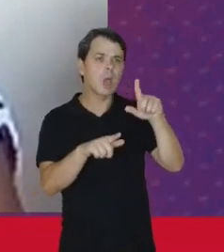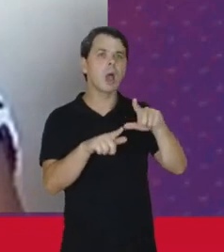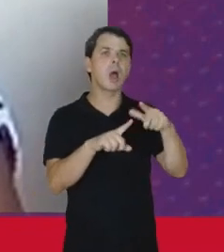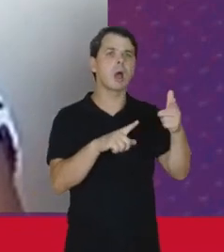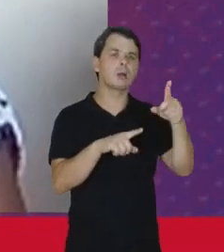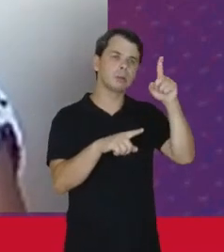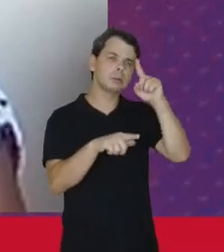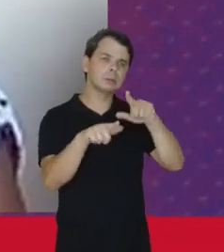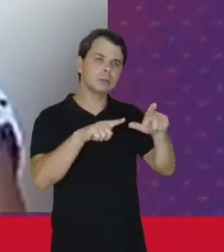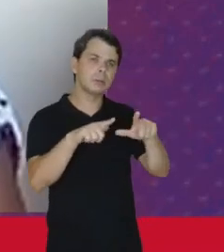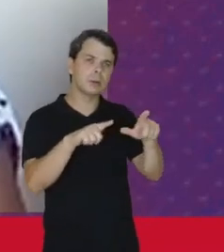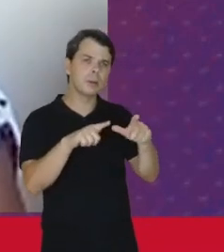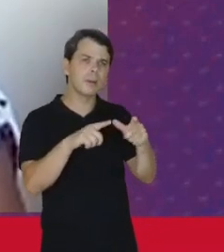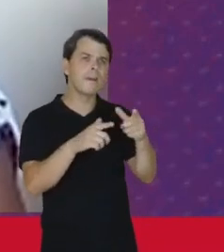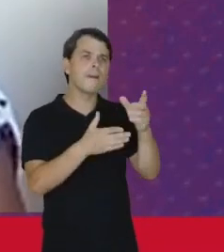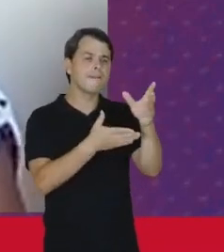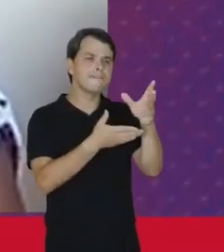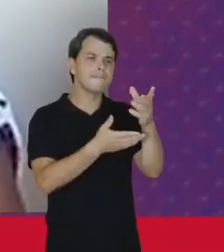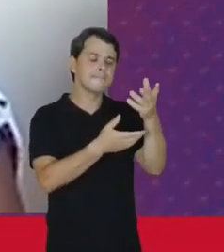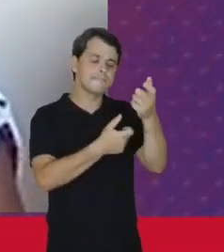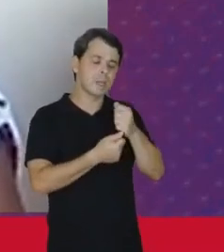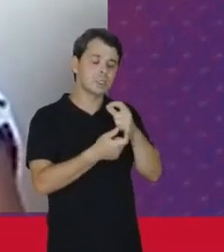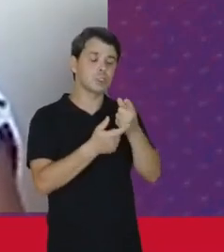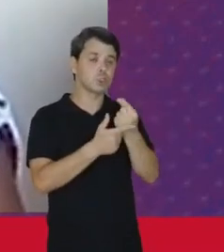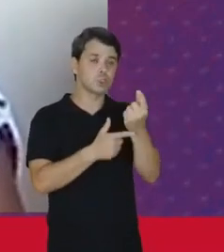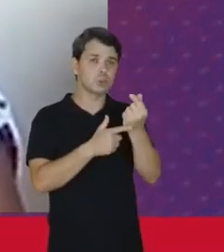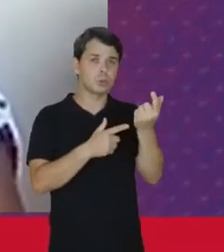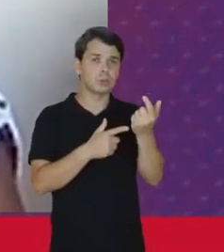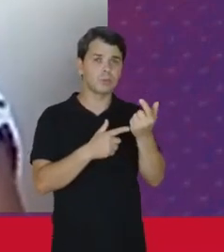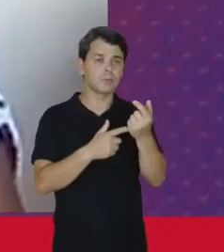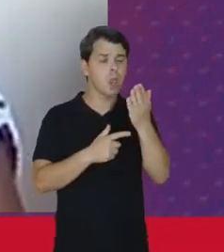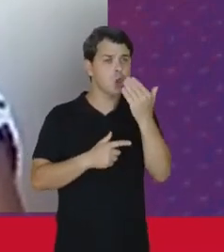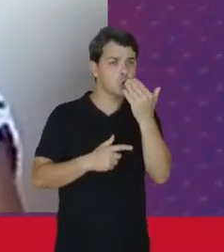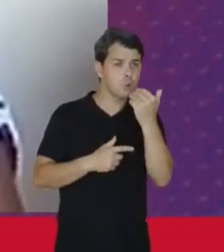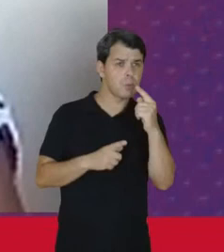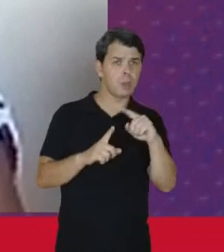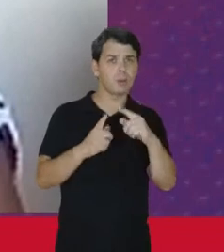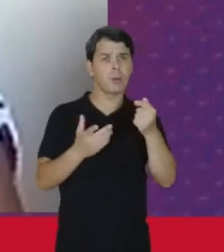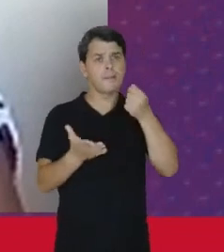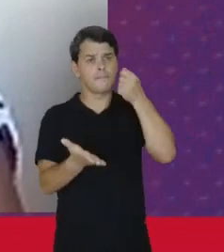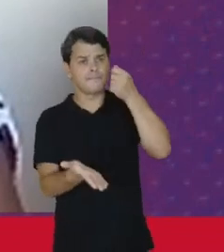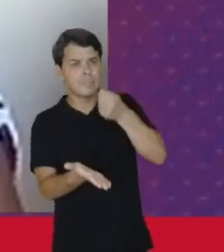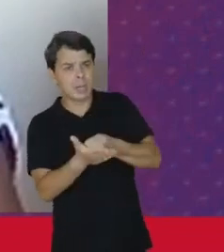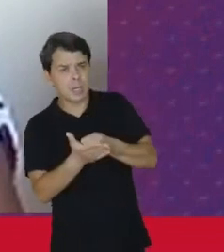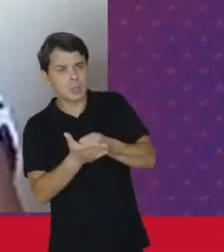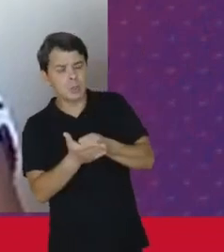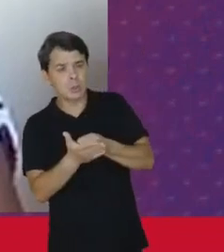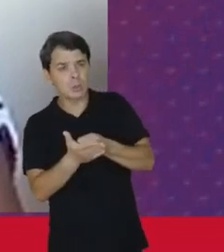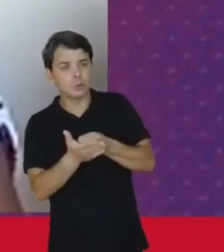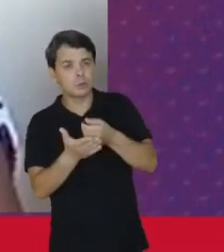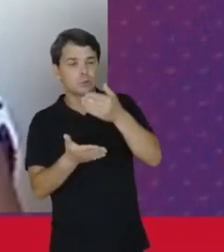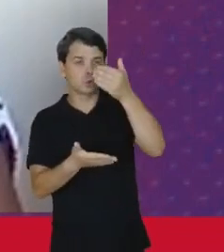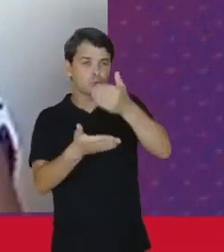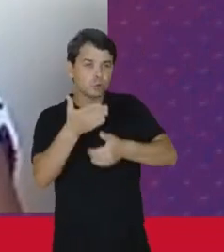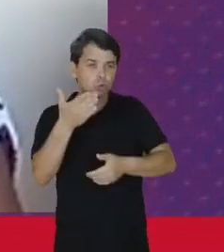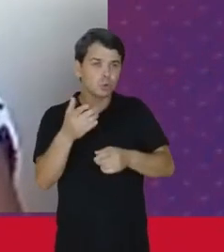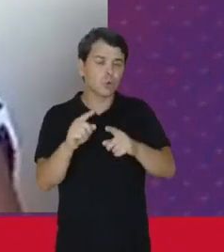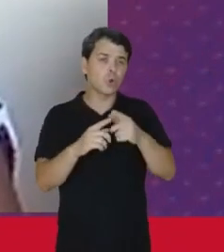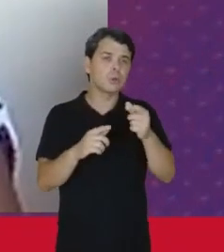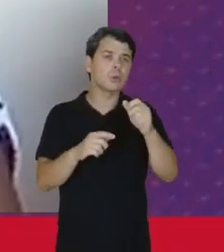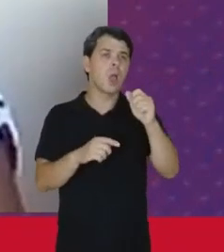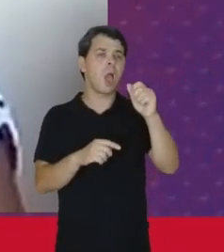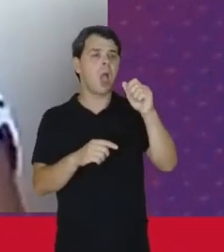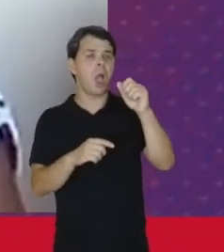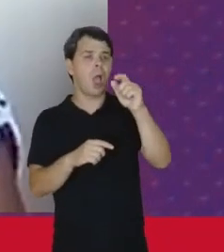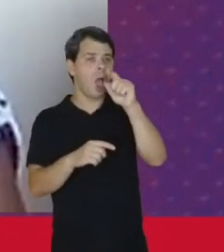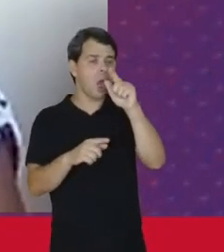e vou pegando dinheiro e praticamente a gente vai comendo e pagando aquelas contas menorzinhas, né? Como água, luz,